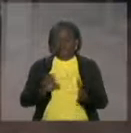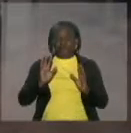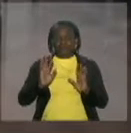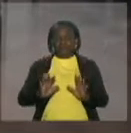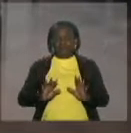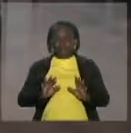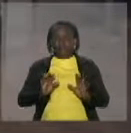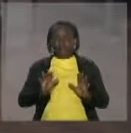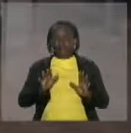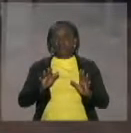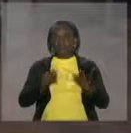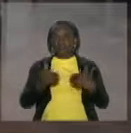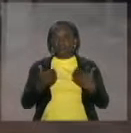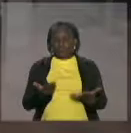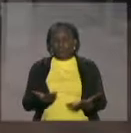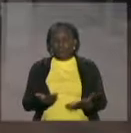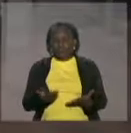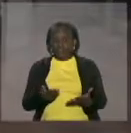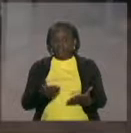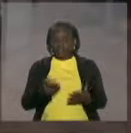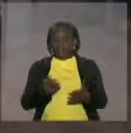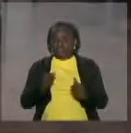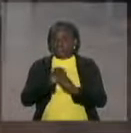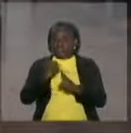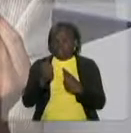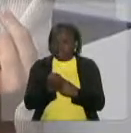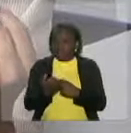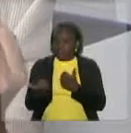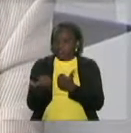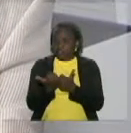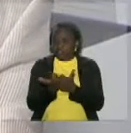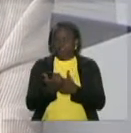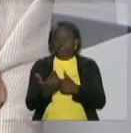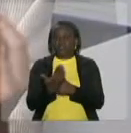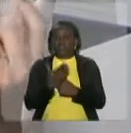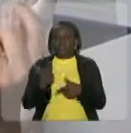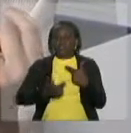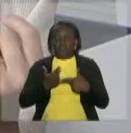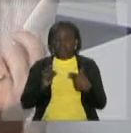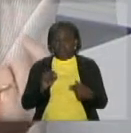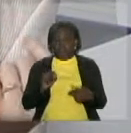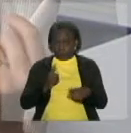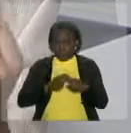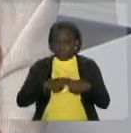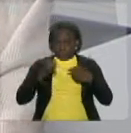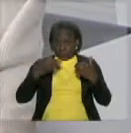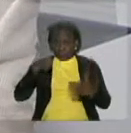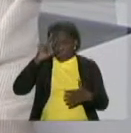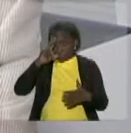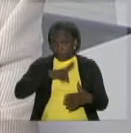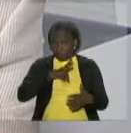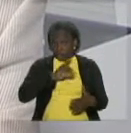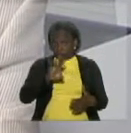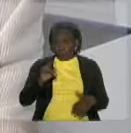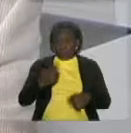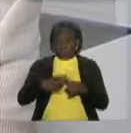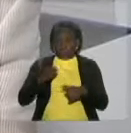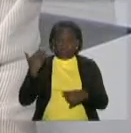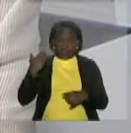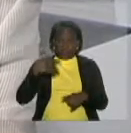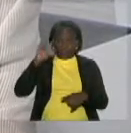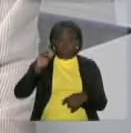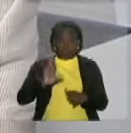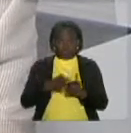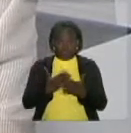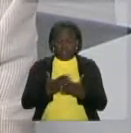mas quais foram os agentes sociais que nós trabalhamos? Por que eu falei dos casos particulares? Porque eu, como diretor